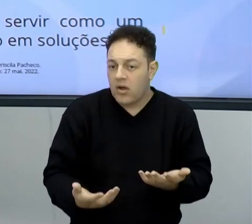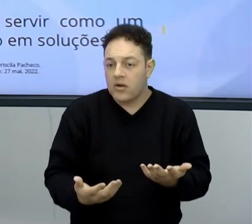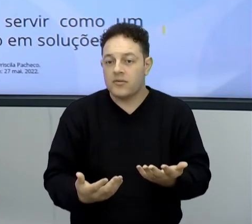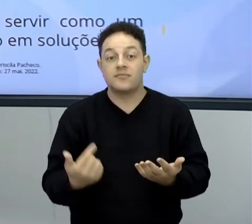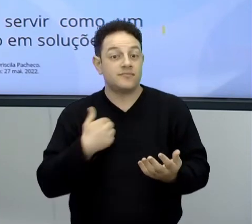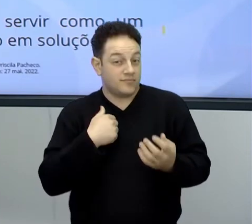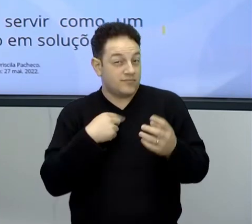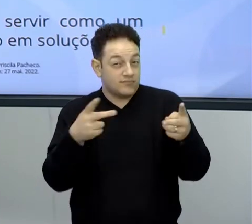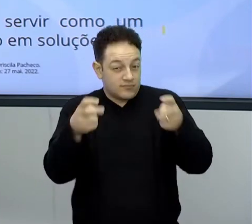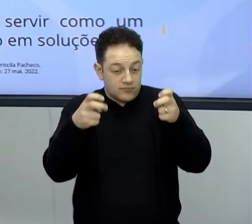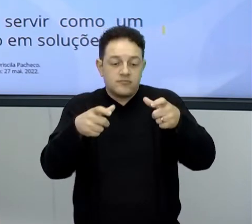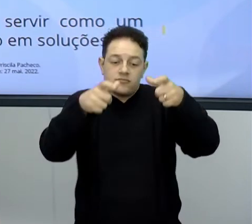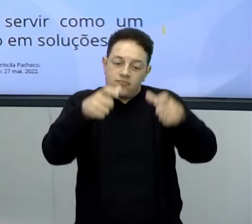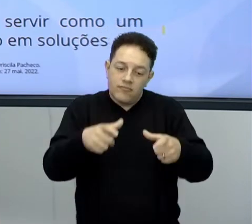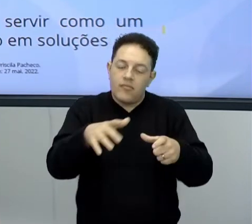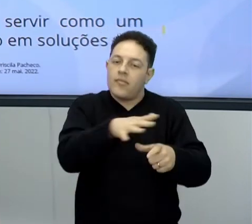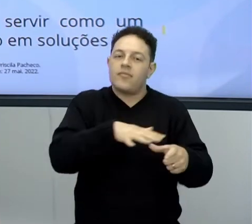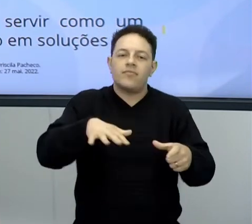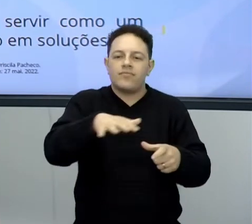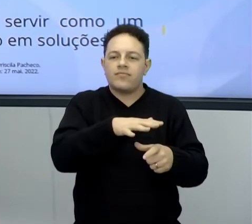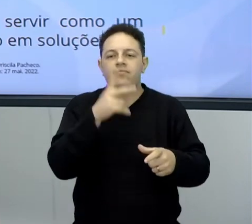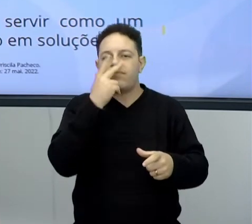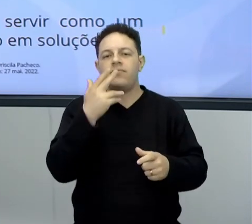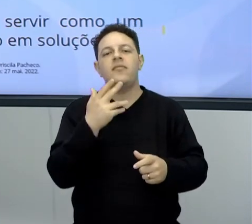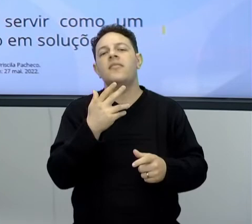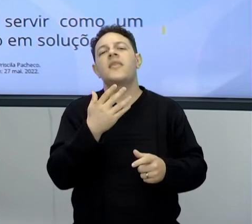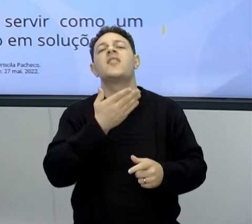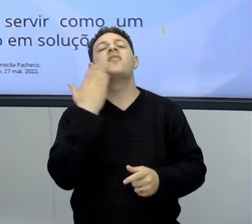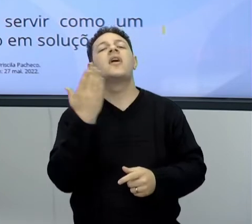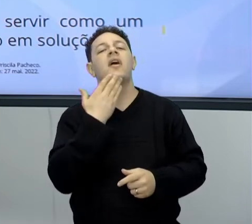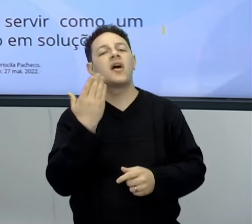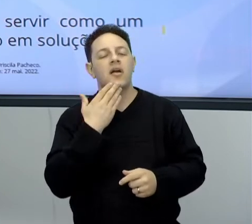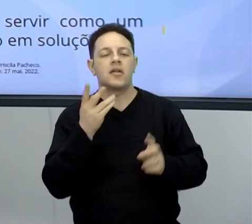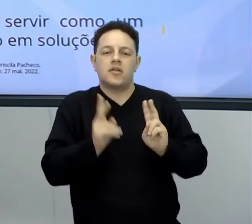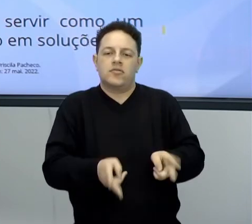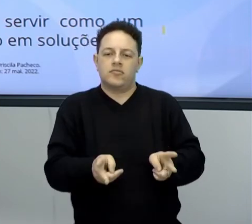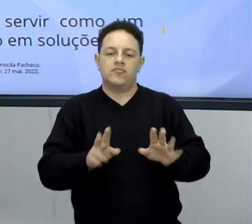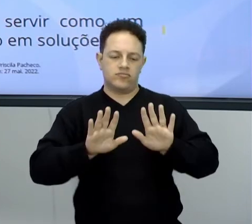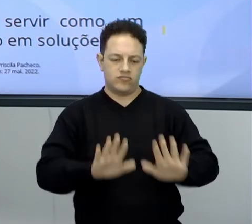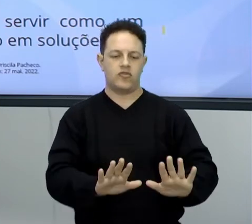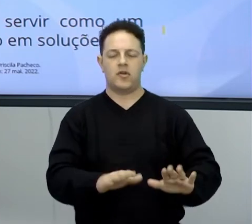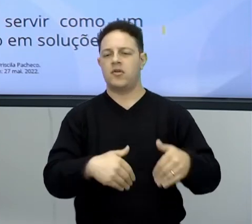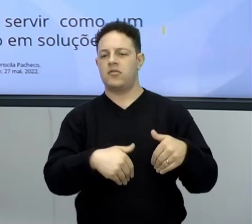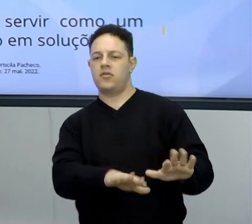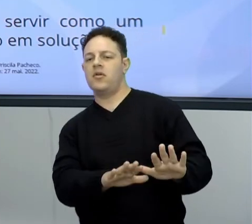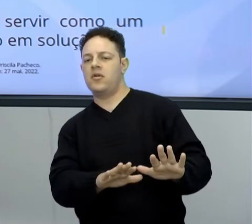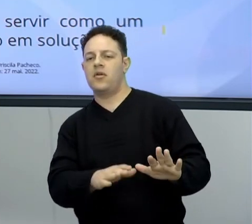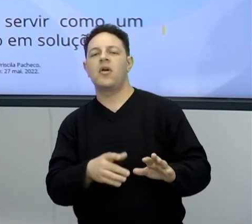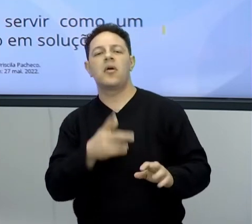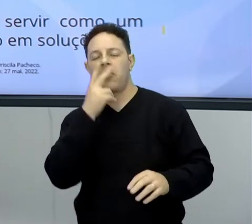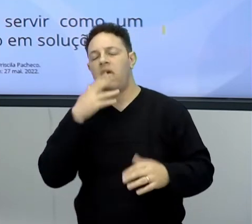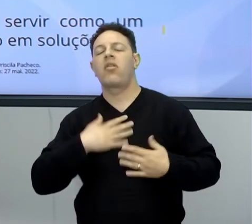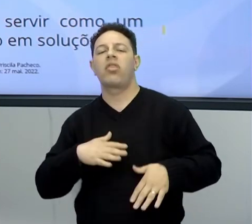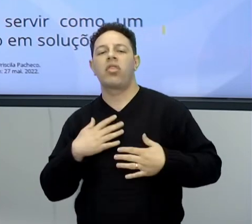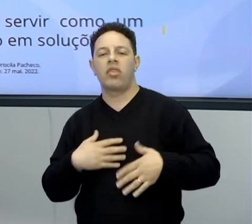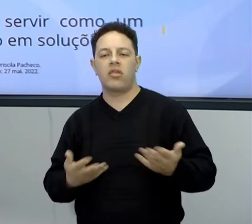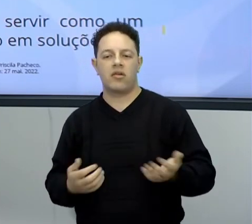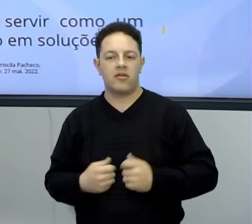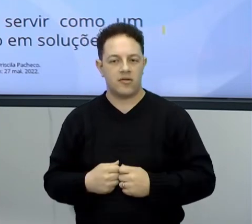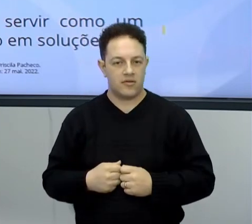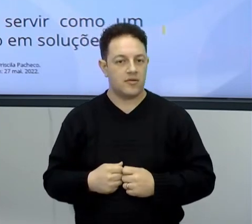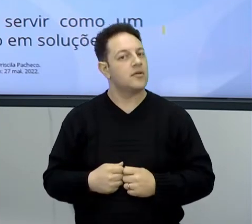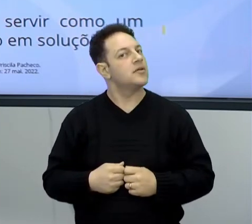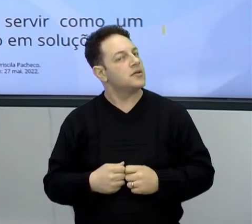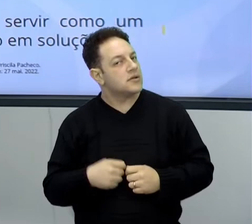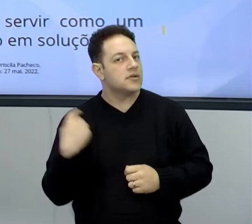o lugar comum para essas pessoas tem sido muito fácil e permanecer, deixá-las ali também é muito confortável, né? Então a gente